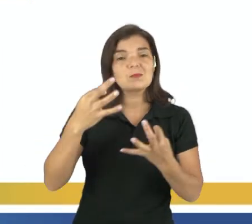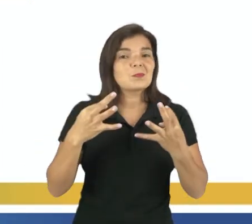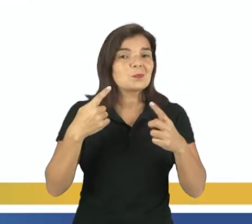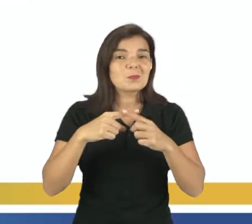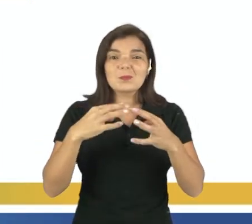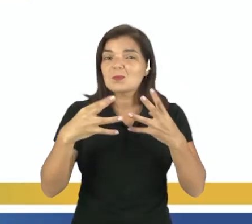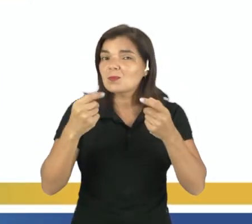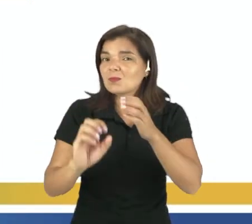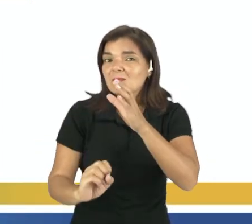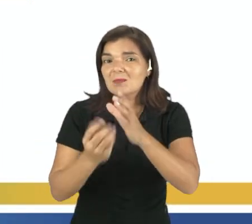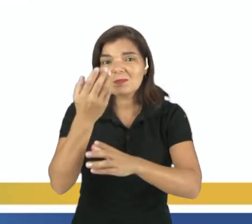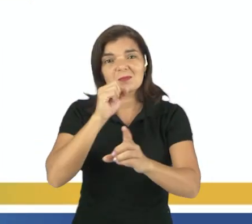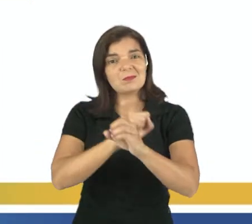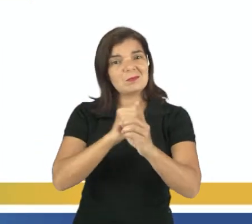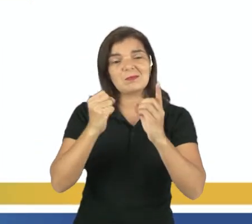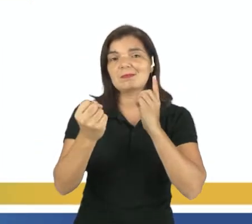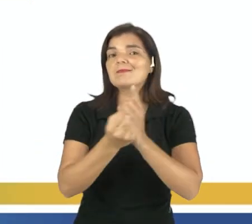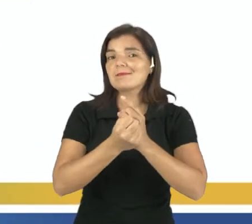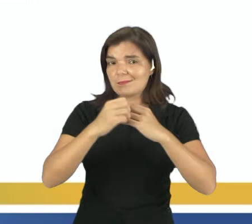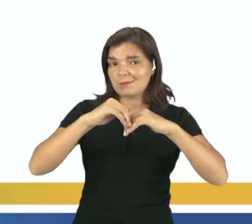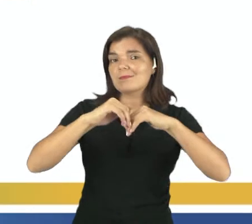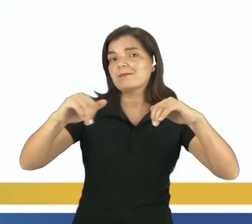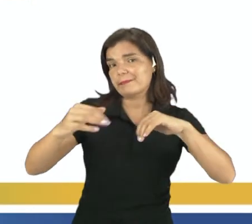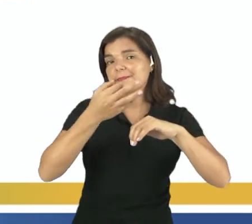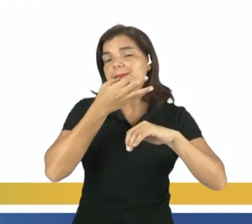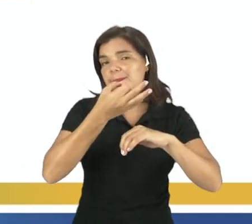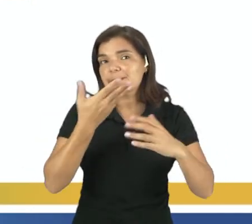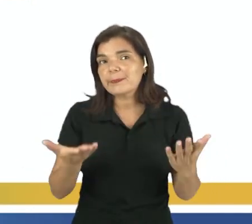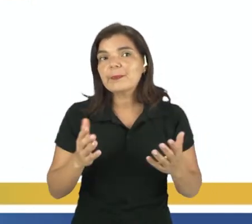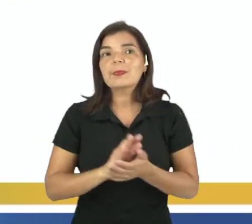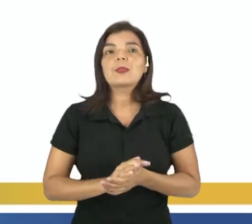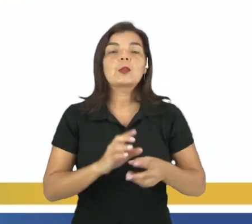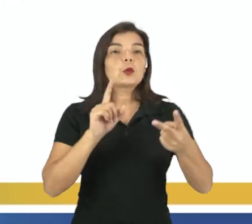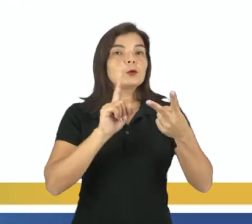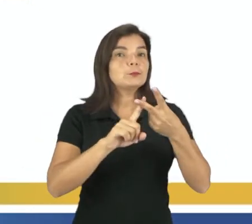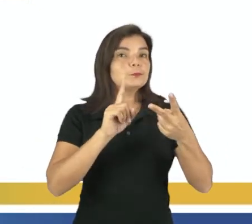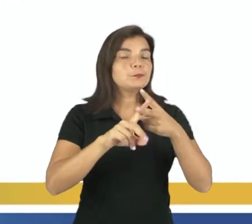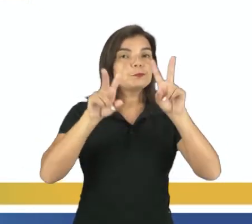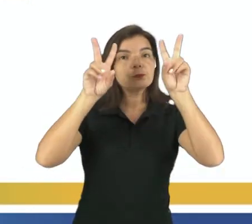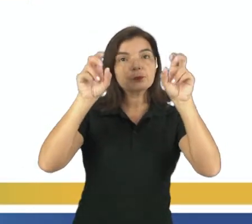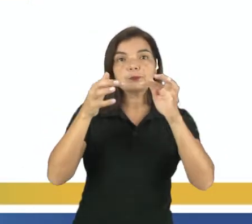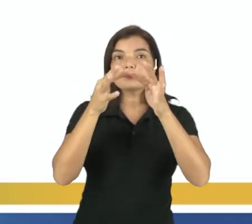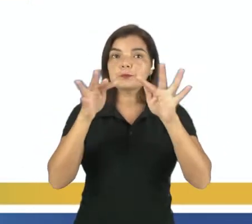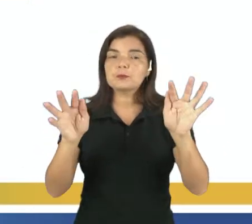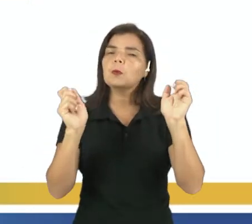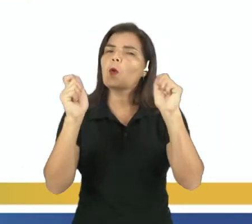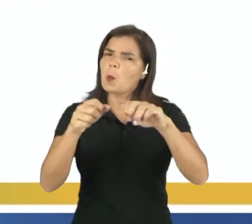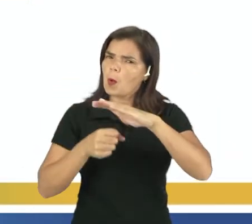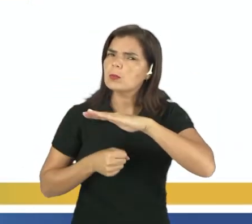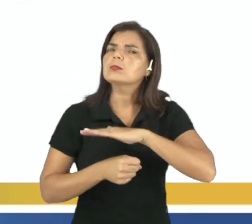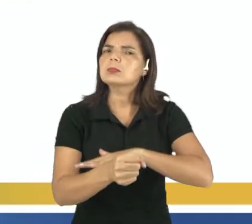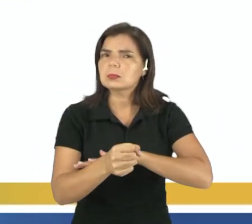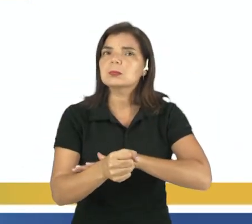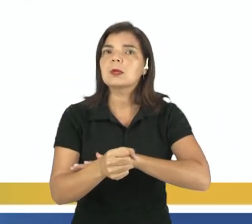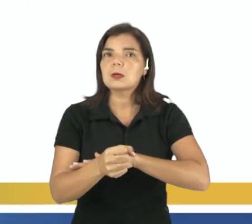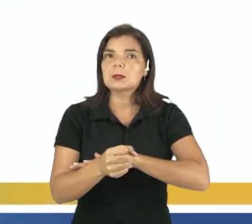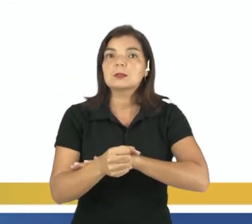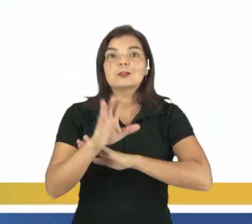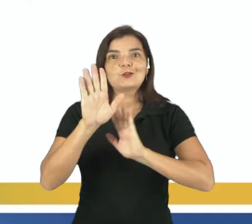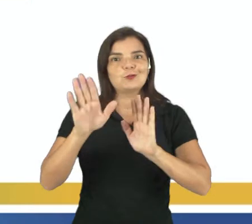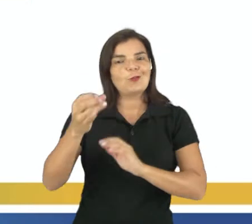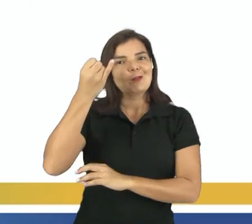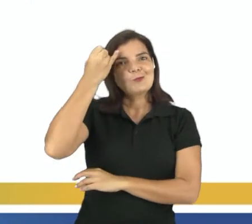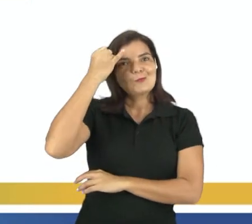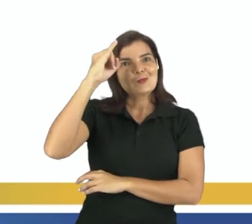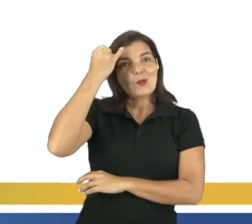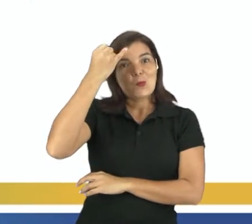o que acontece na sociedade divide opiniões. No título 2, a frase "posso ser obrigado" já nos traz